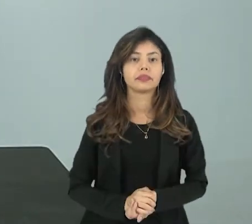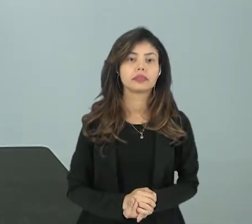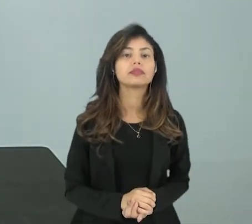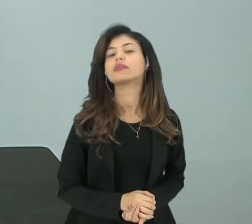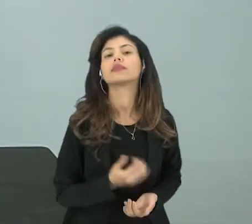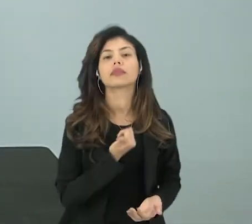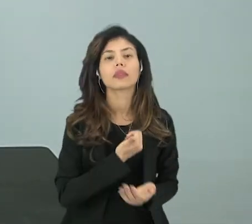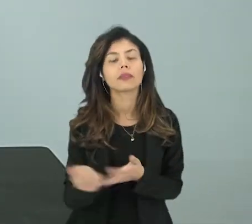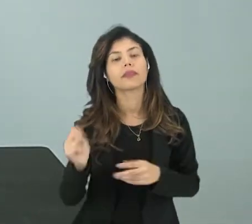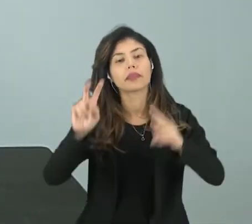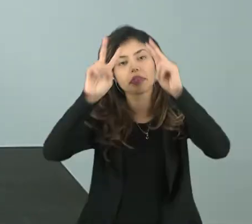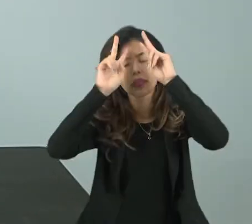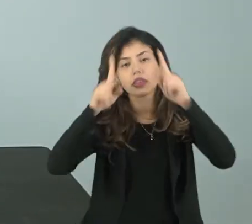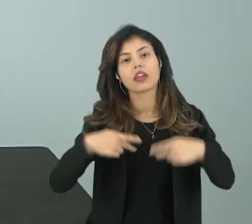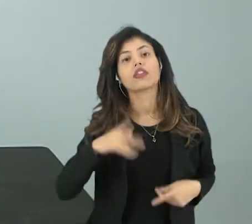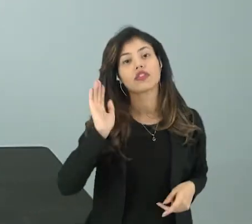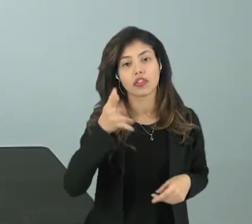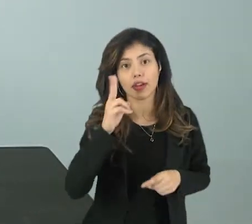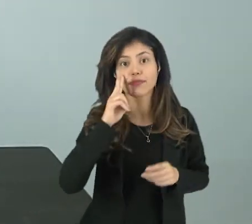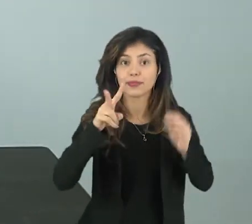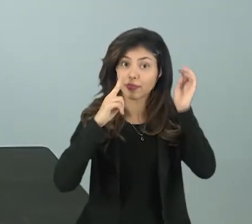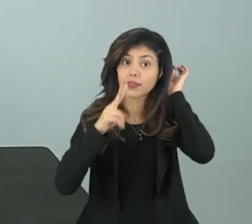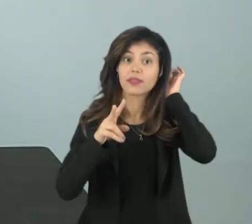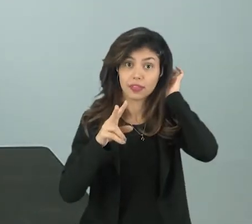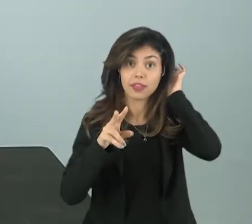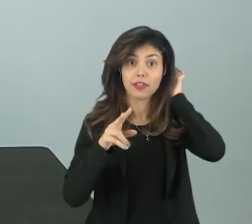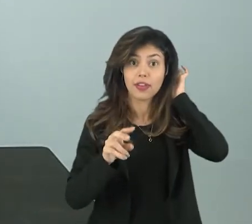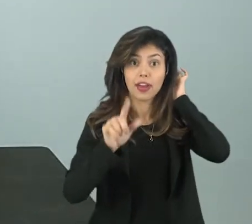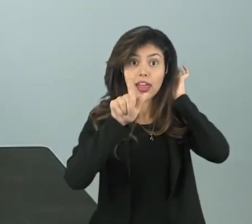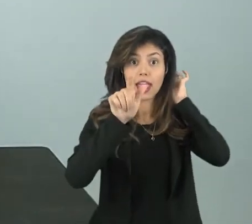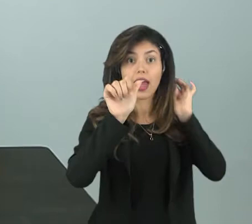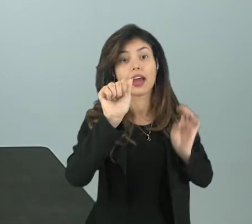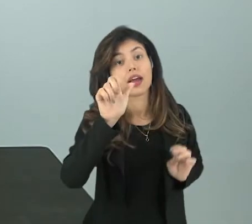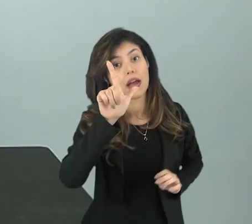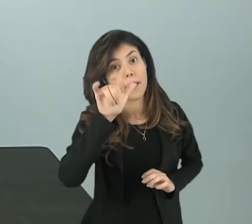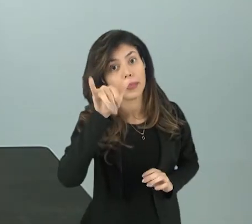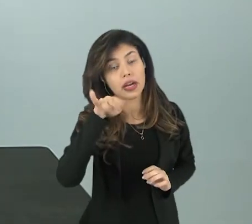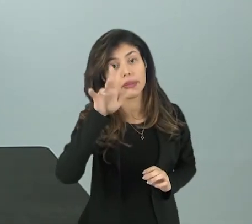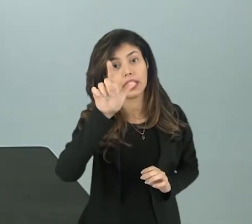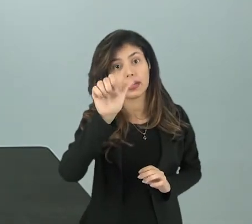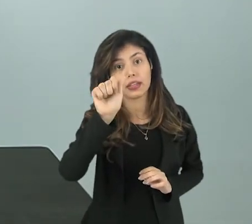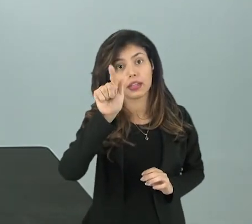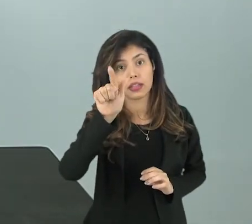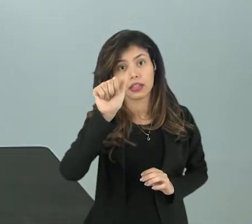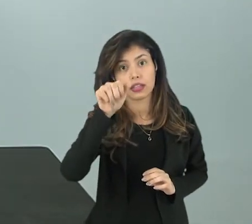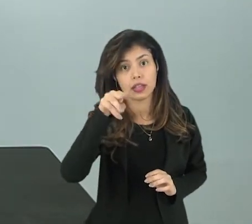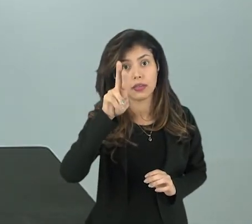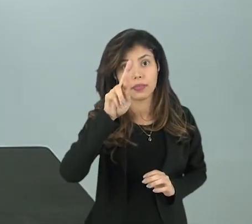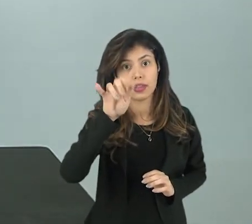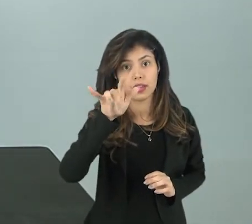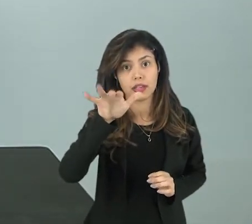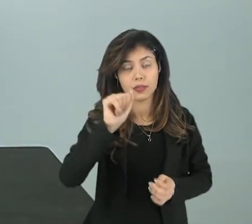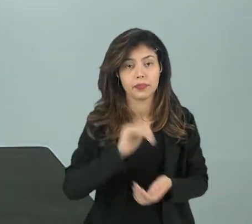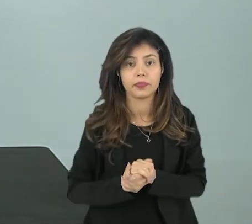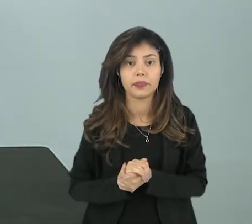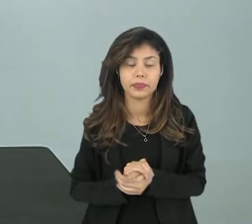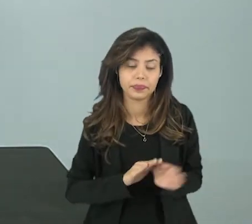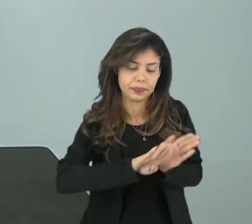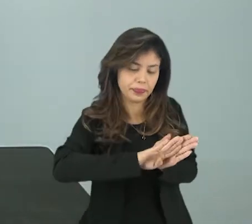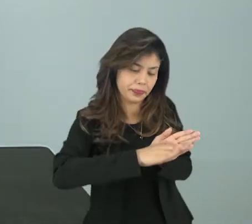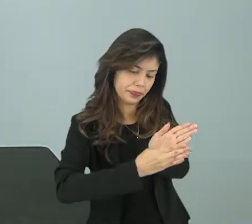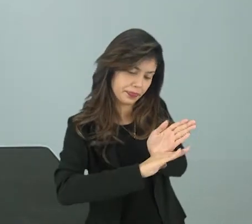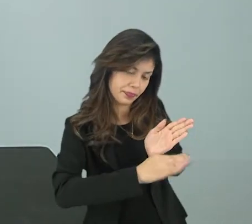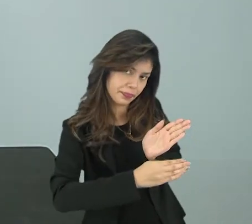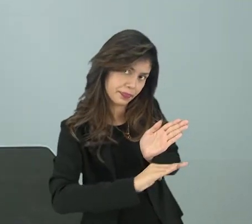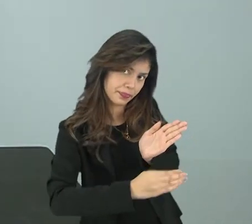humanas. Todo mundo aqui já foi na gamileira, Ali na gamileira, aquele ambiente da gamileira. Quantos já viram aquela tipo uma escada que algumas